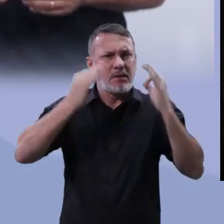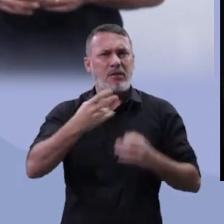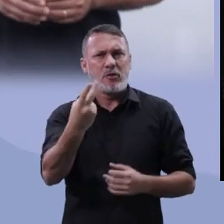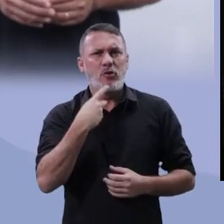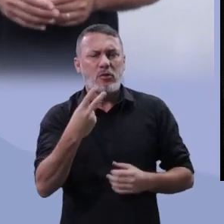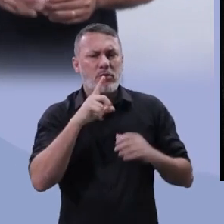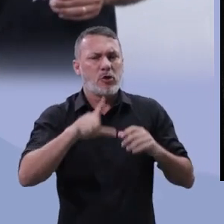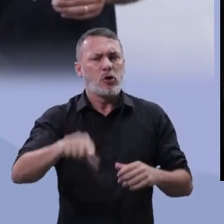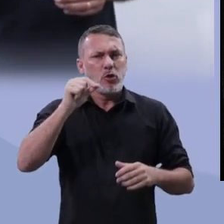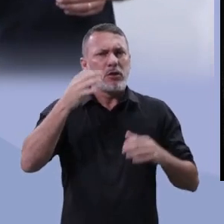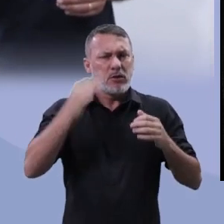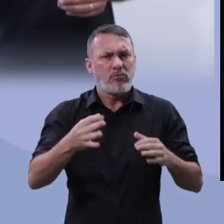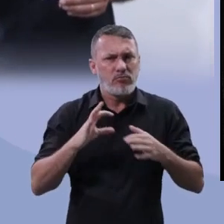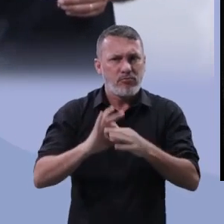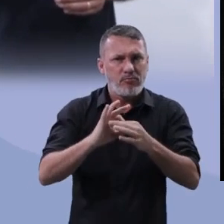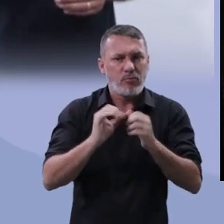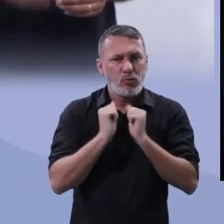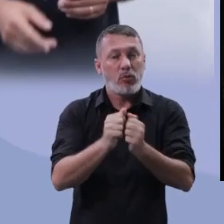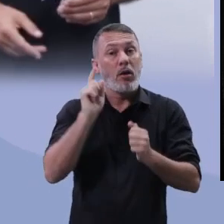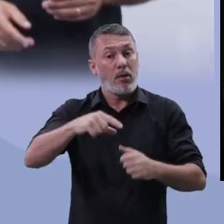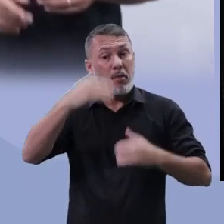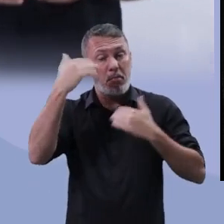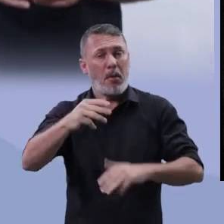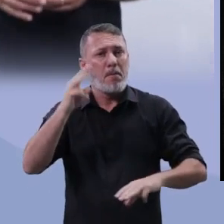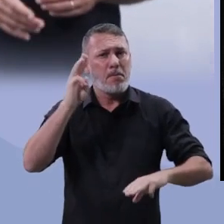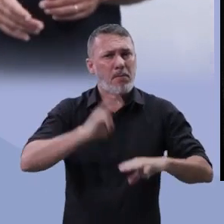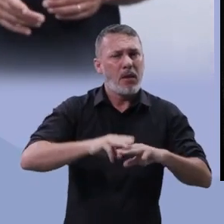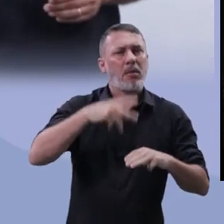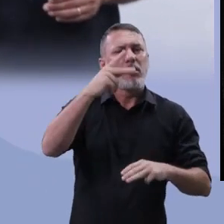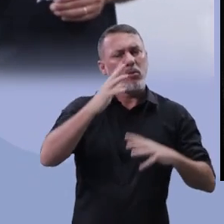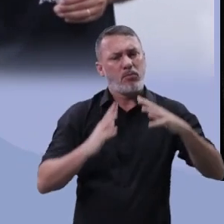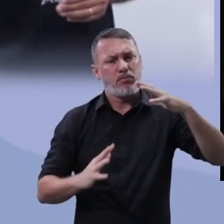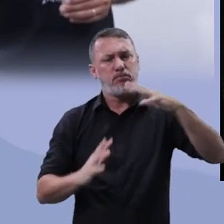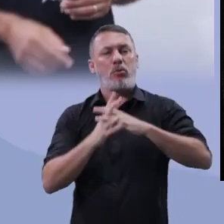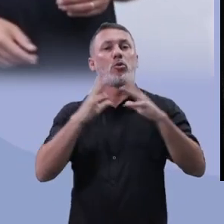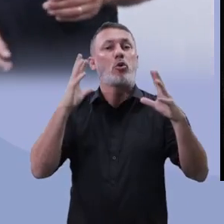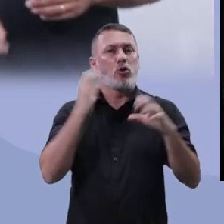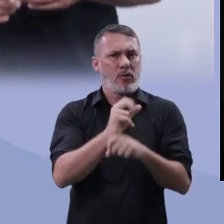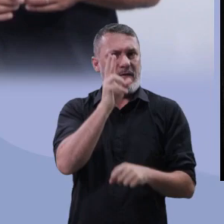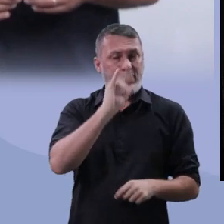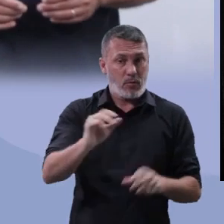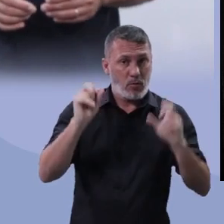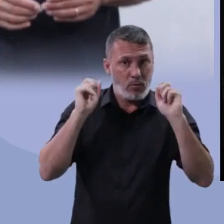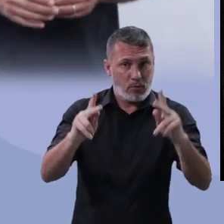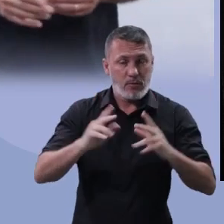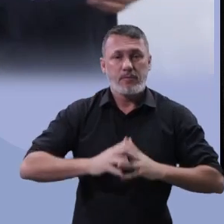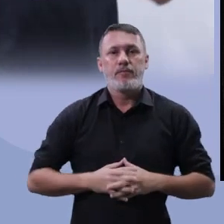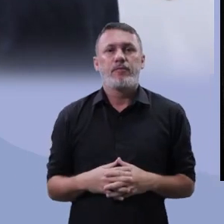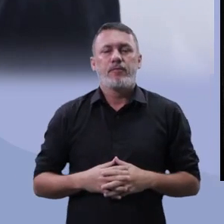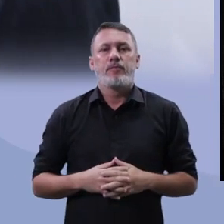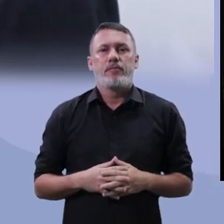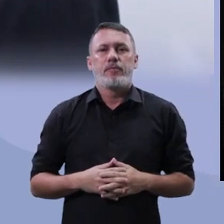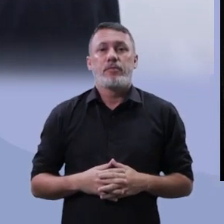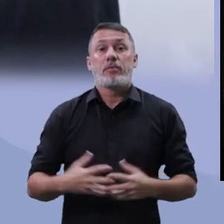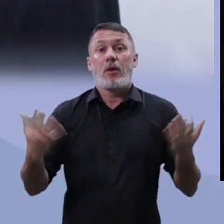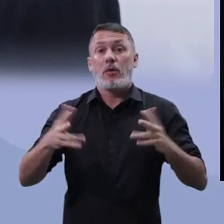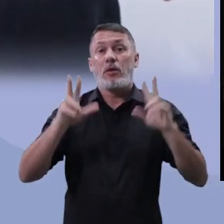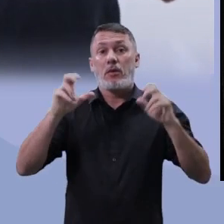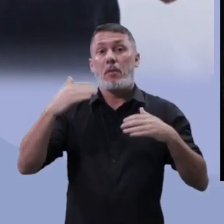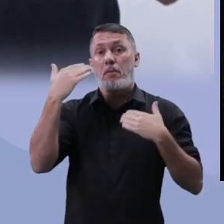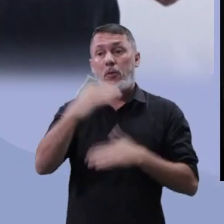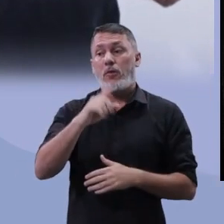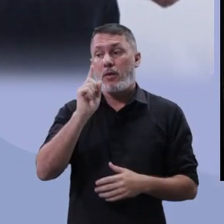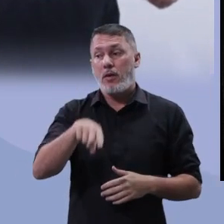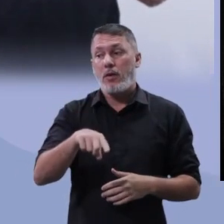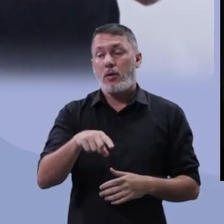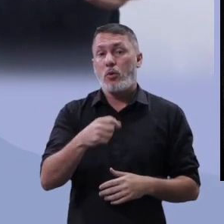que você fecha com a gente aqui, tamo junto. Prova de matemática vai ser sua maior nota no Enem. Beleza? Bom, vamos falar um pouquinho da